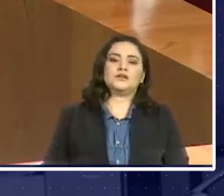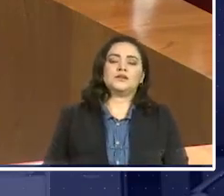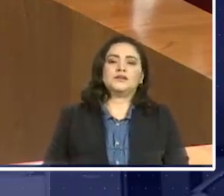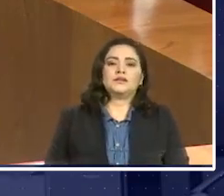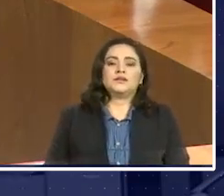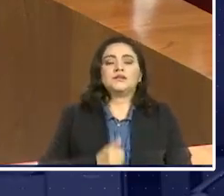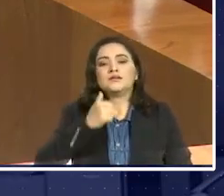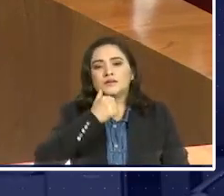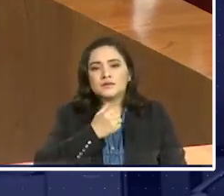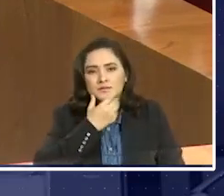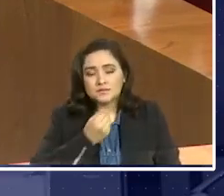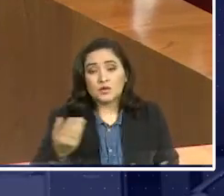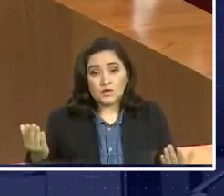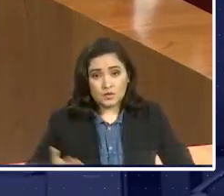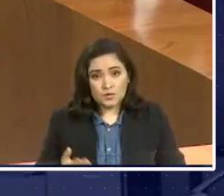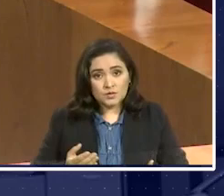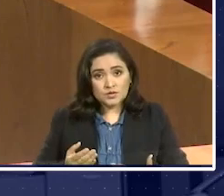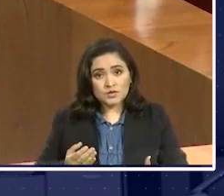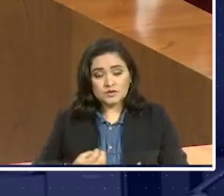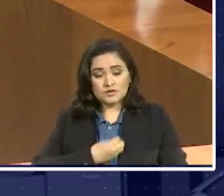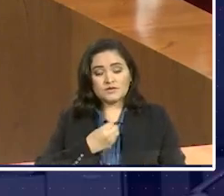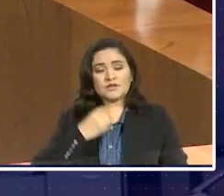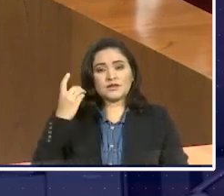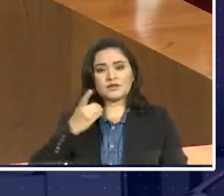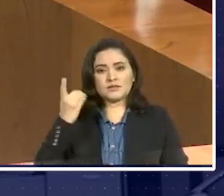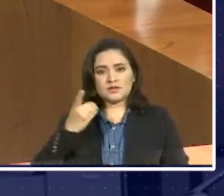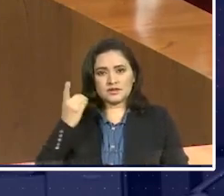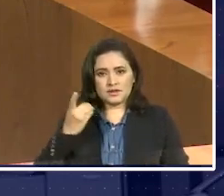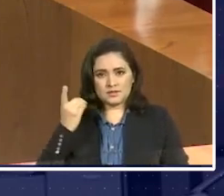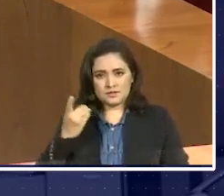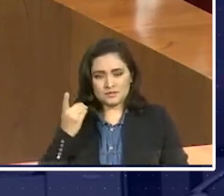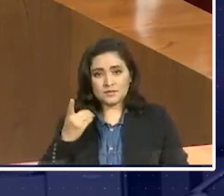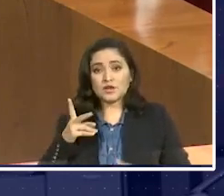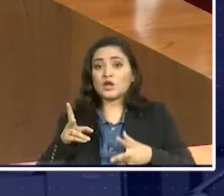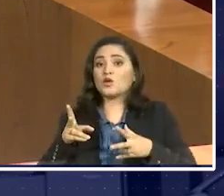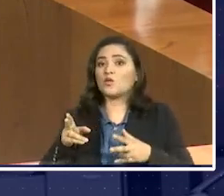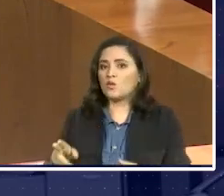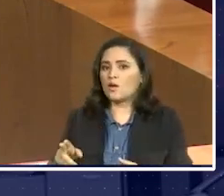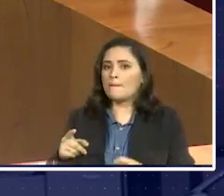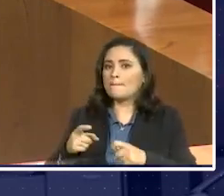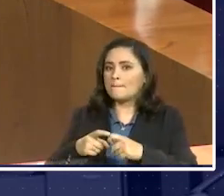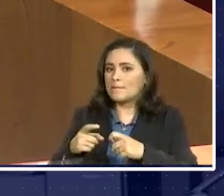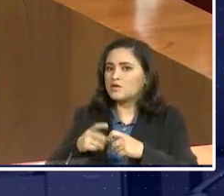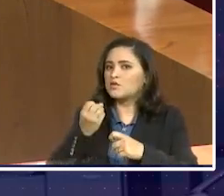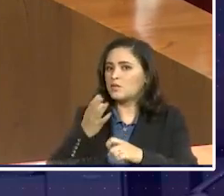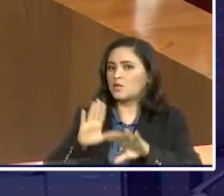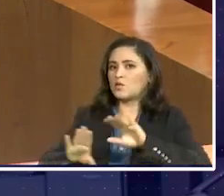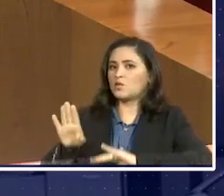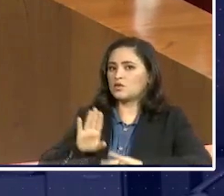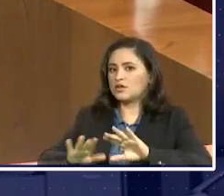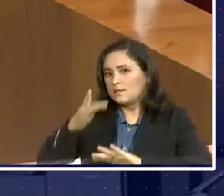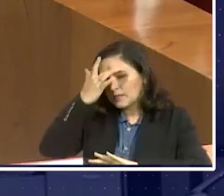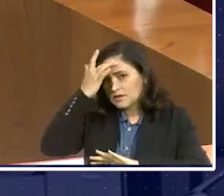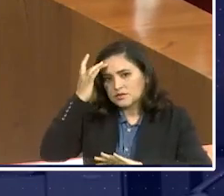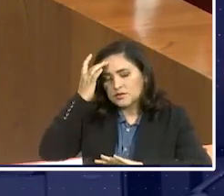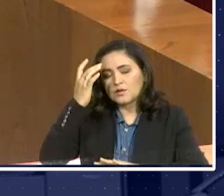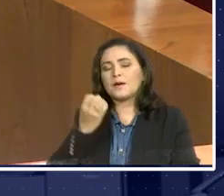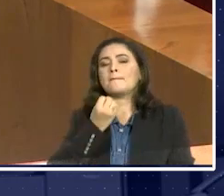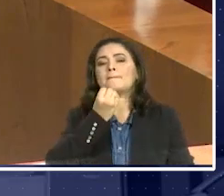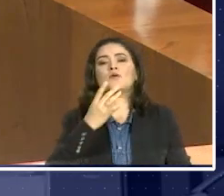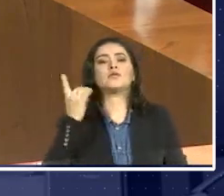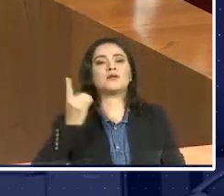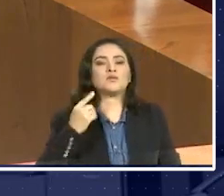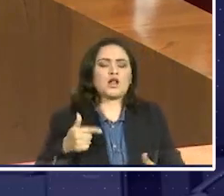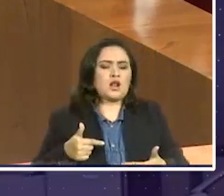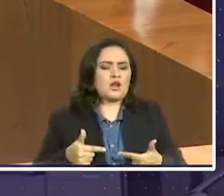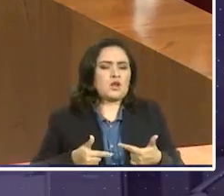3 municípios: Serrano do Maranhão, Vila Nova dos Martírios e Amarante do Maranhão. O pedido já foi encaminhado